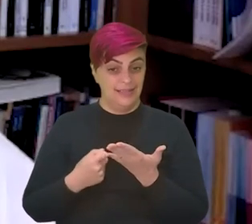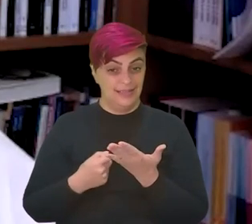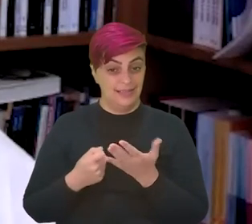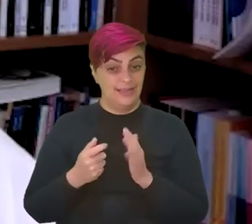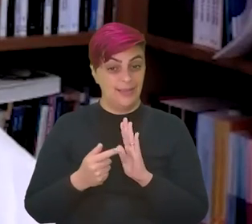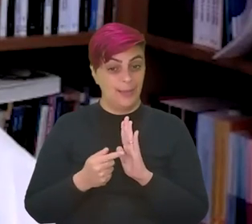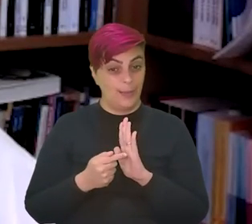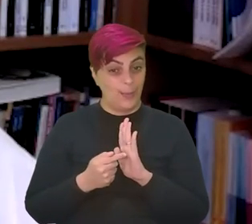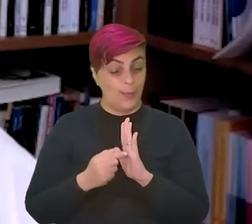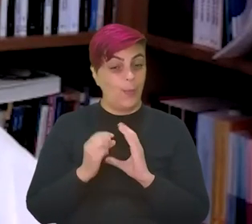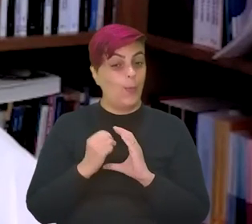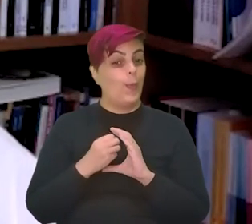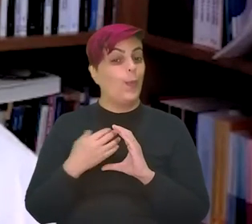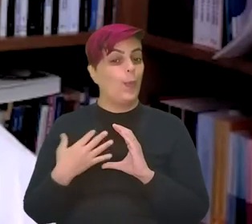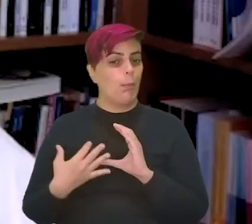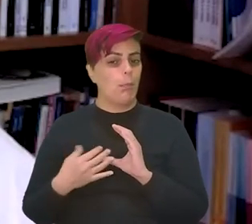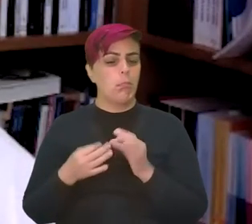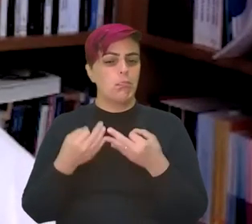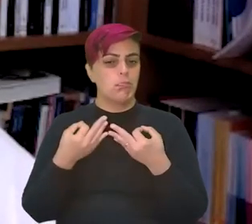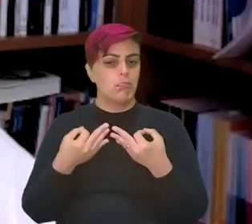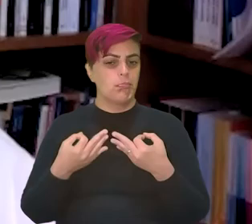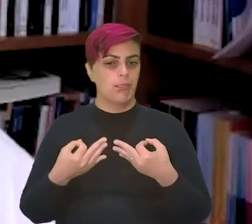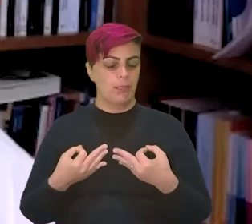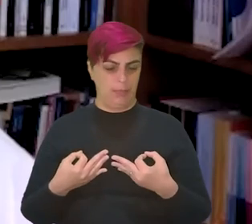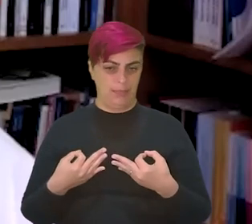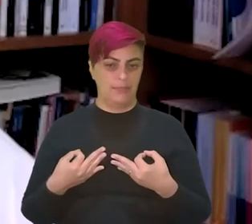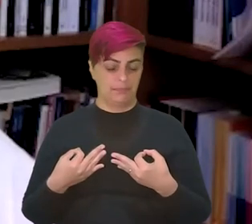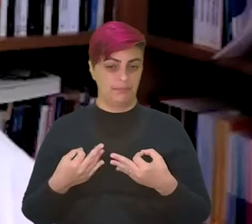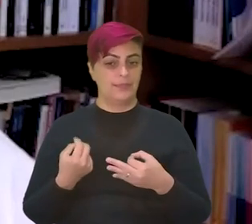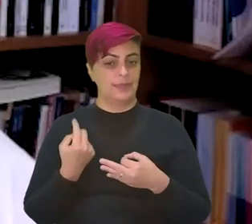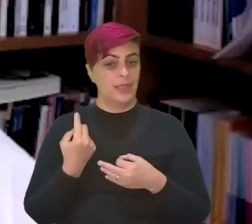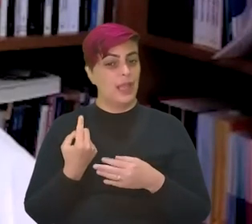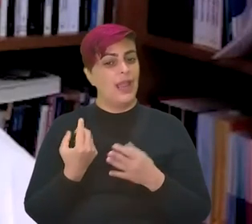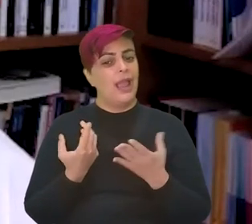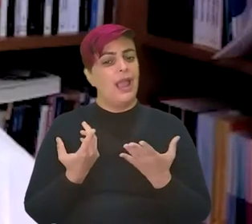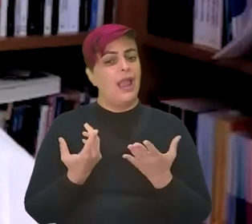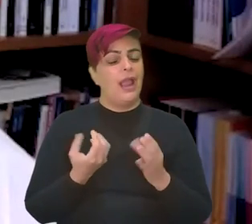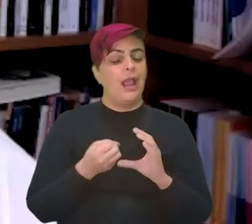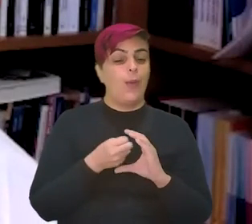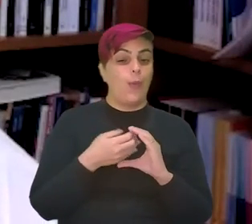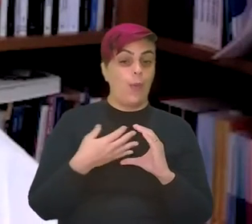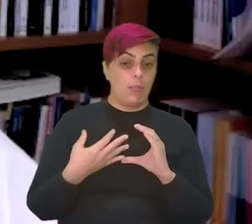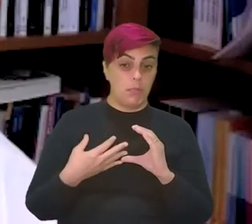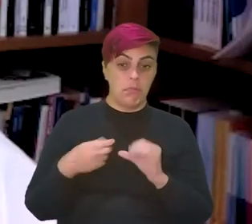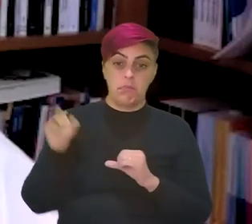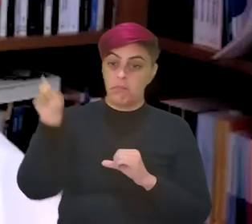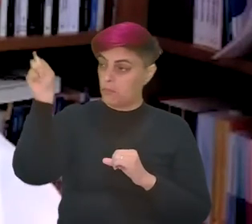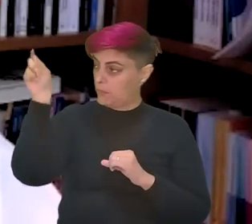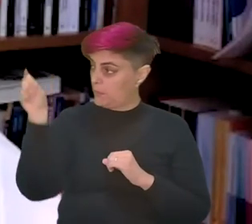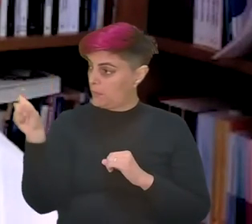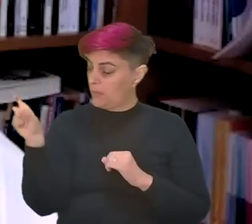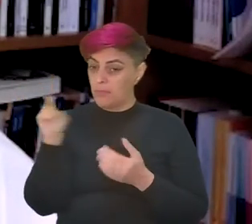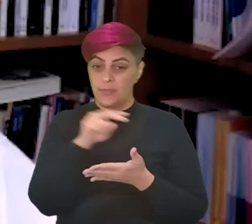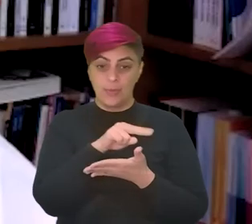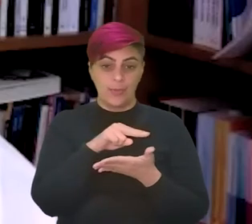com uma característica muito definida, né? Uma característica em que o